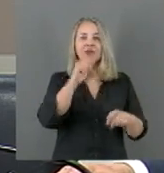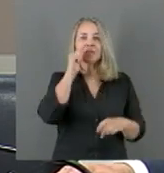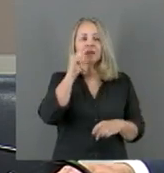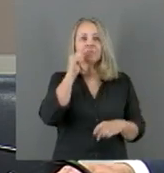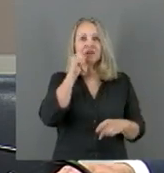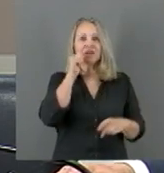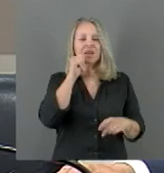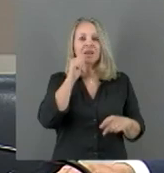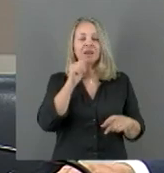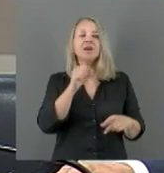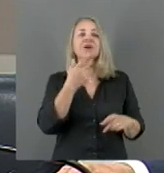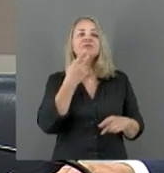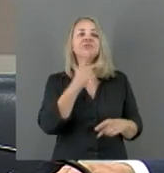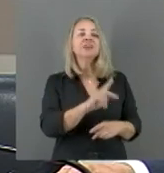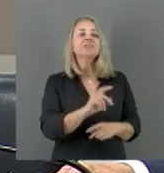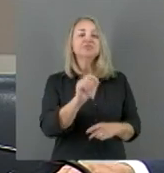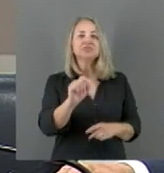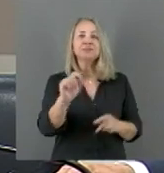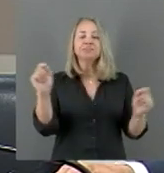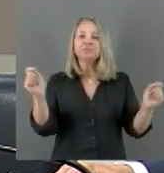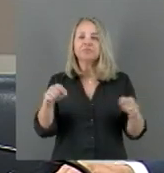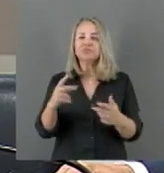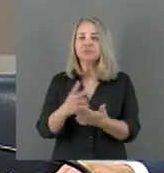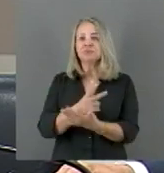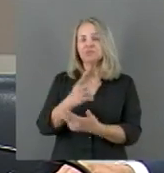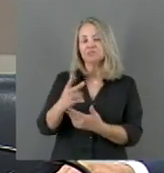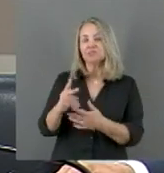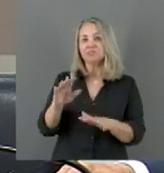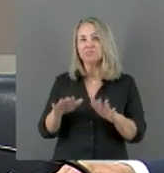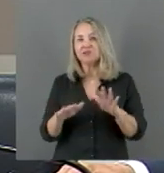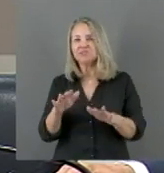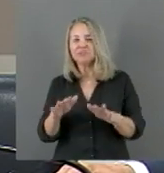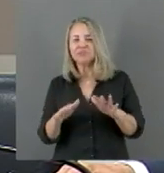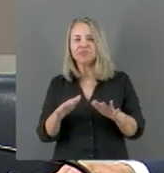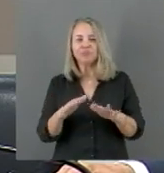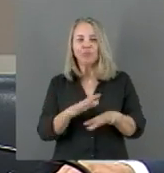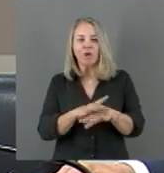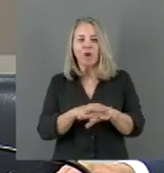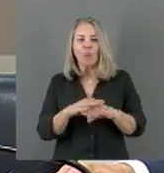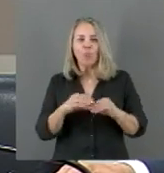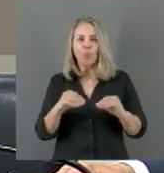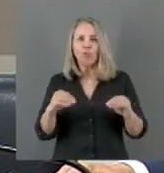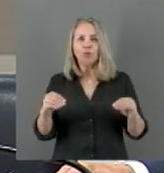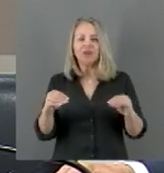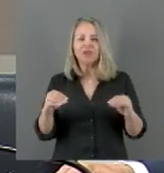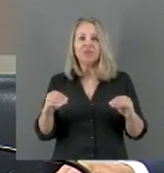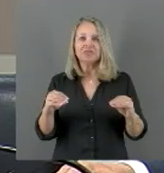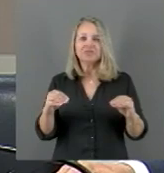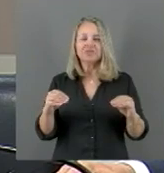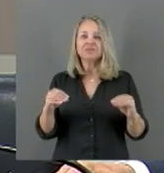o argumento de que isso seria uma espécie de cura para